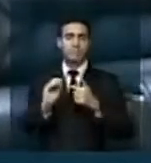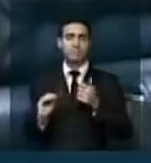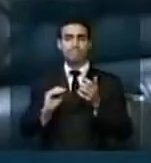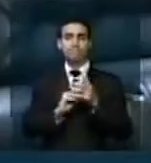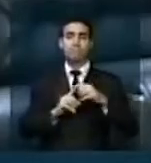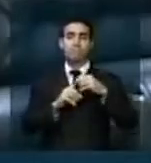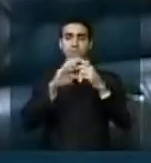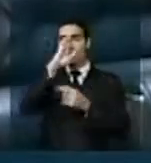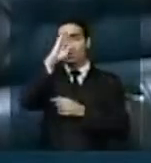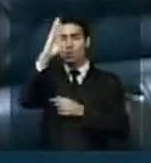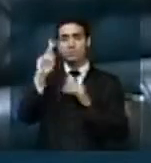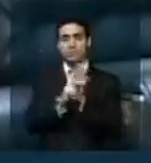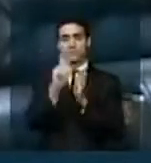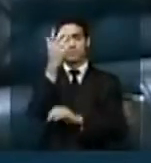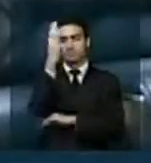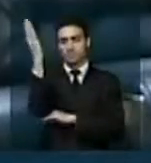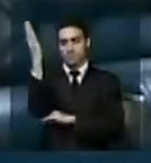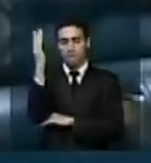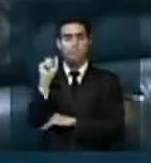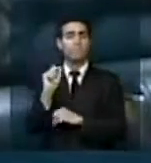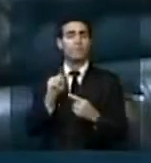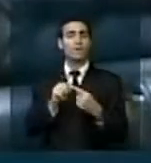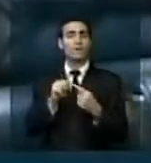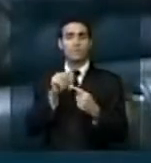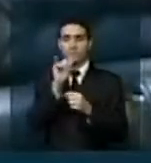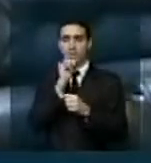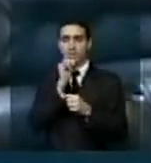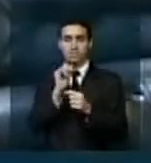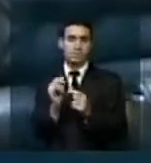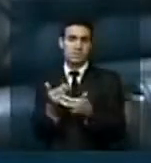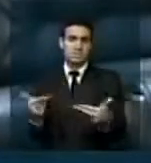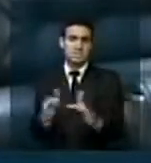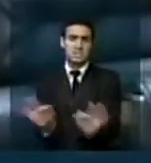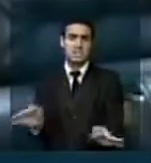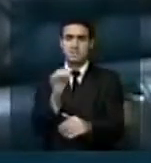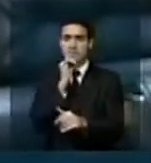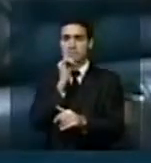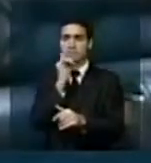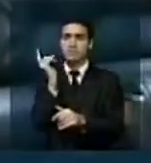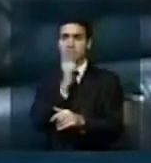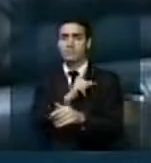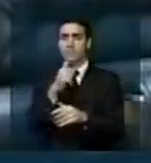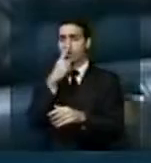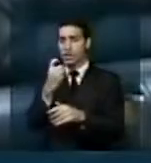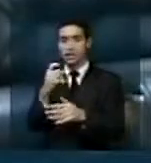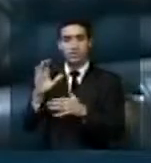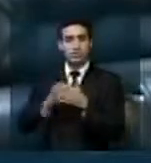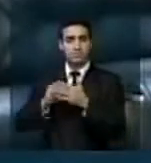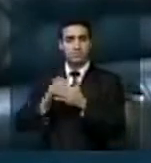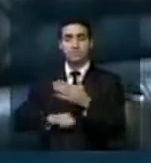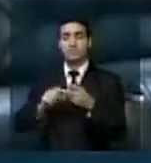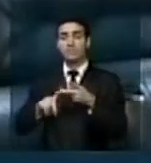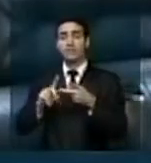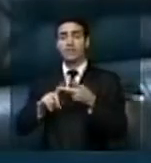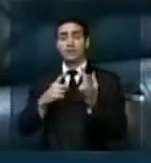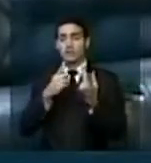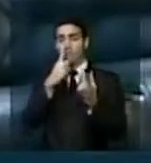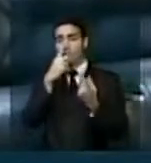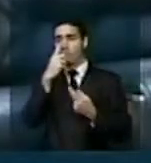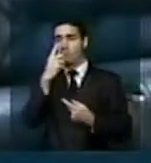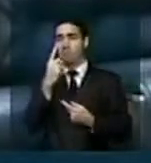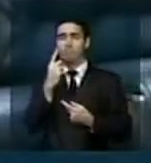a essa questão ambiental. No que diz respeito a coisas simples como recolhimento do lixo, diz respeito à questão da poluição